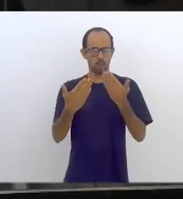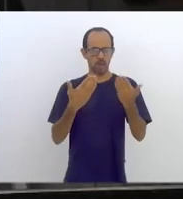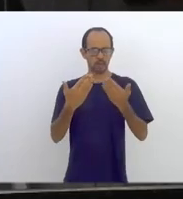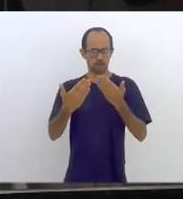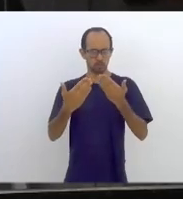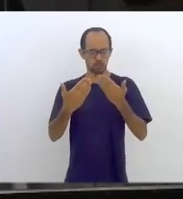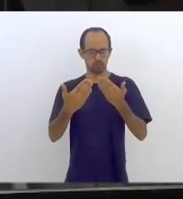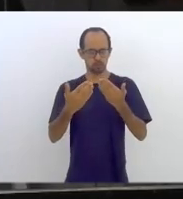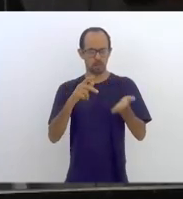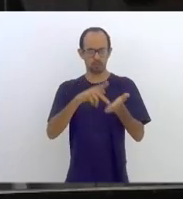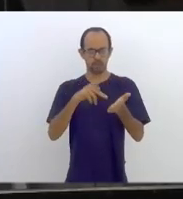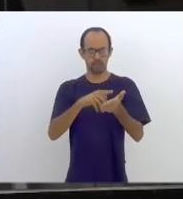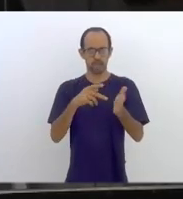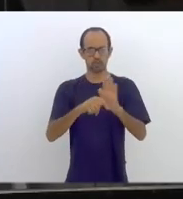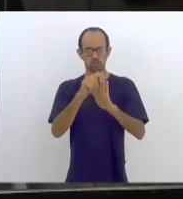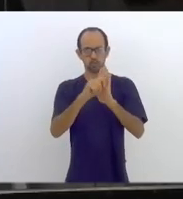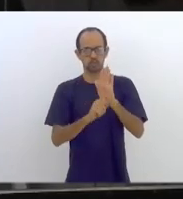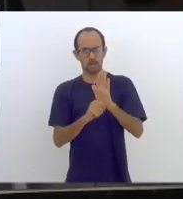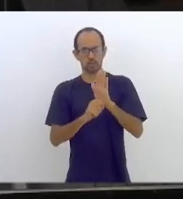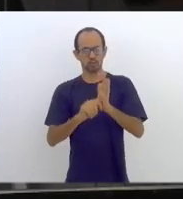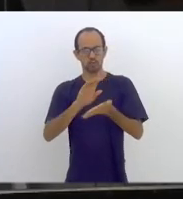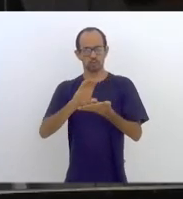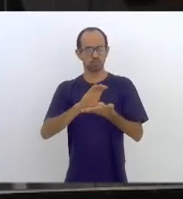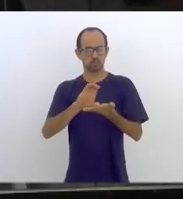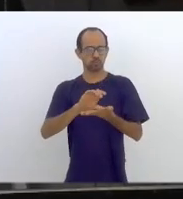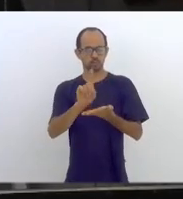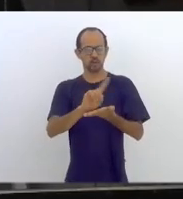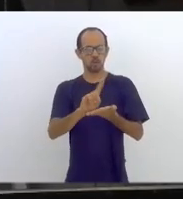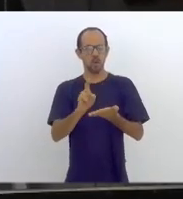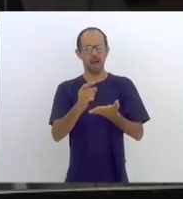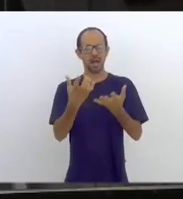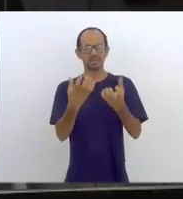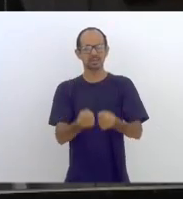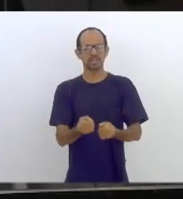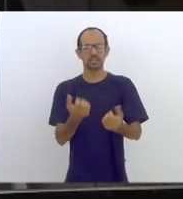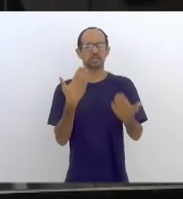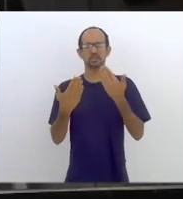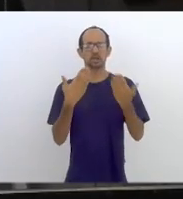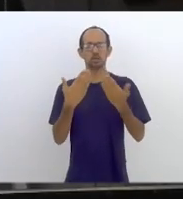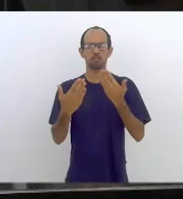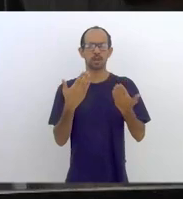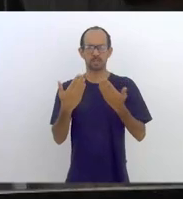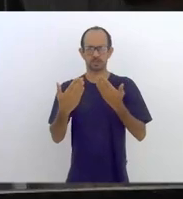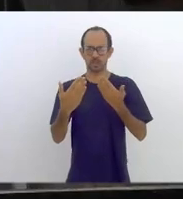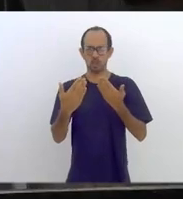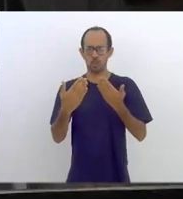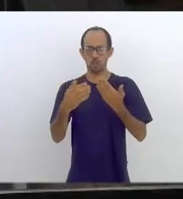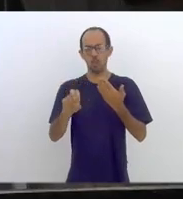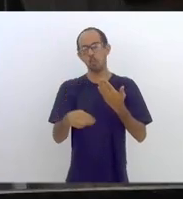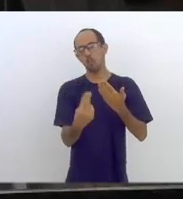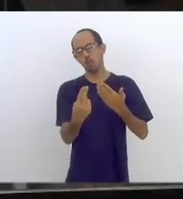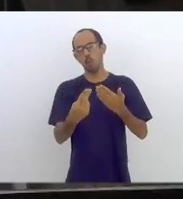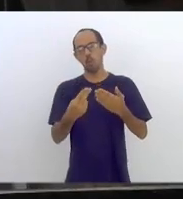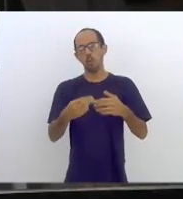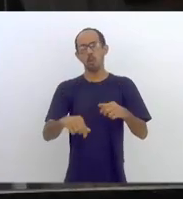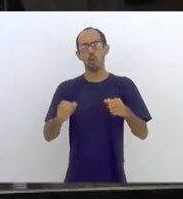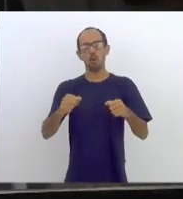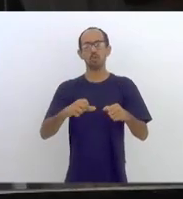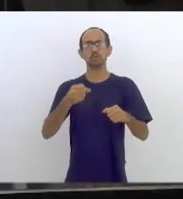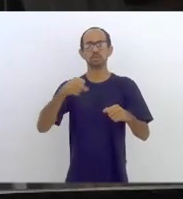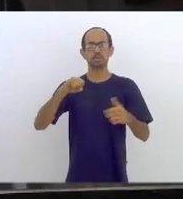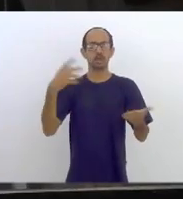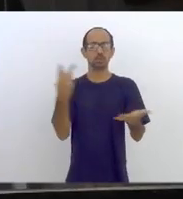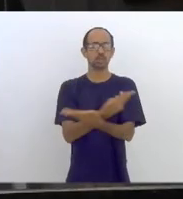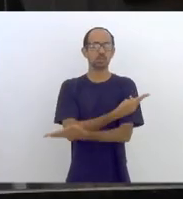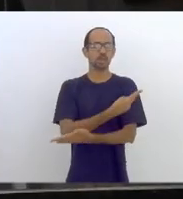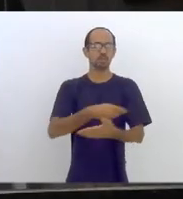a verdade é que o texto constitucional não admite relativização sequer por quebra de decoro caso